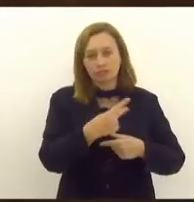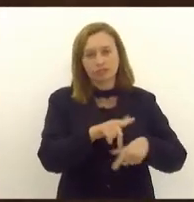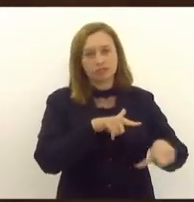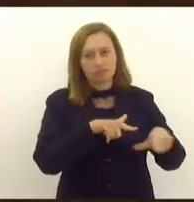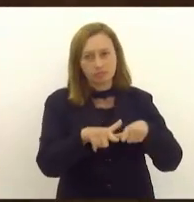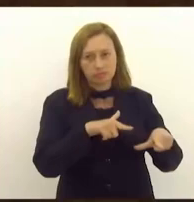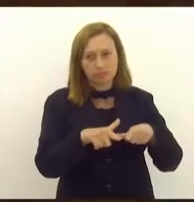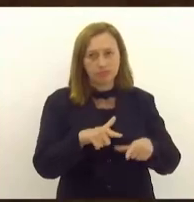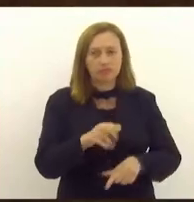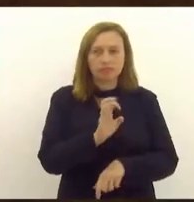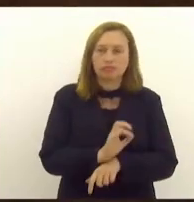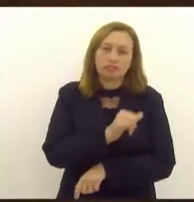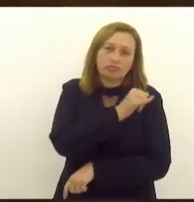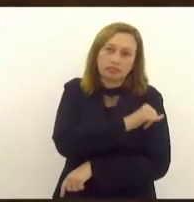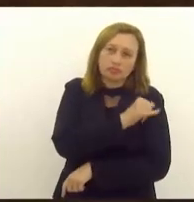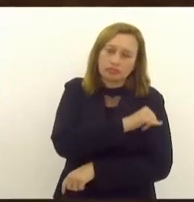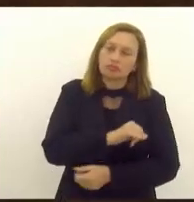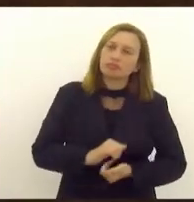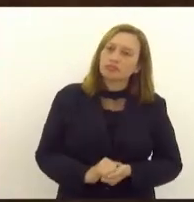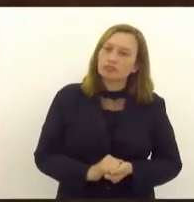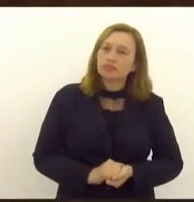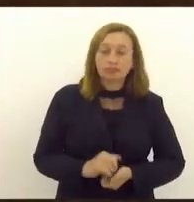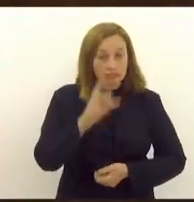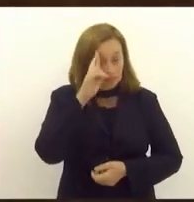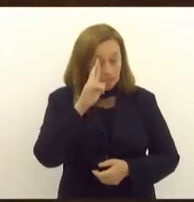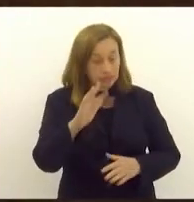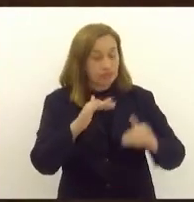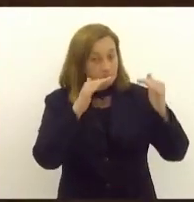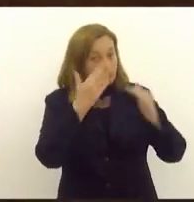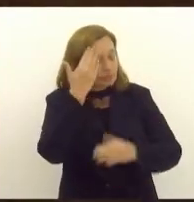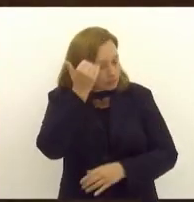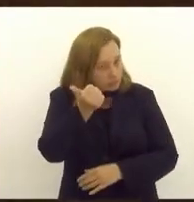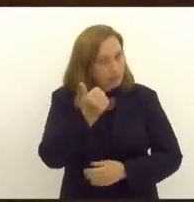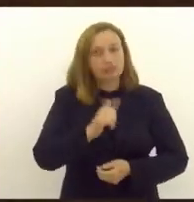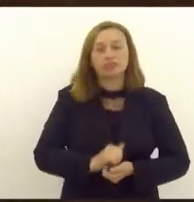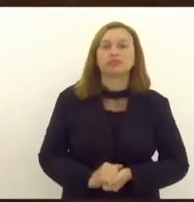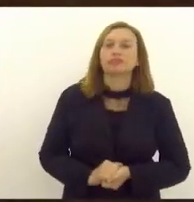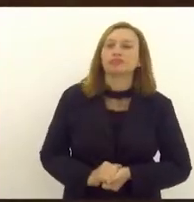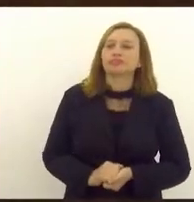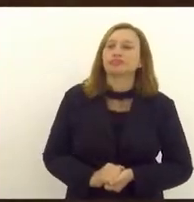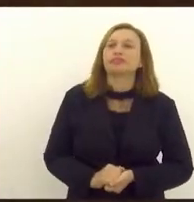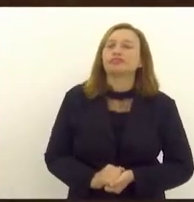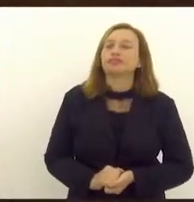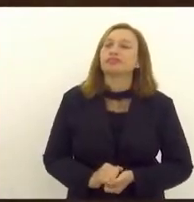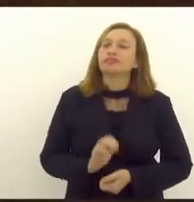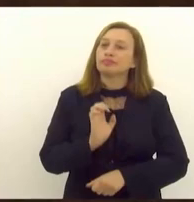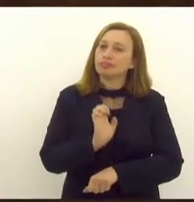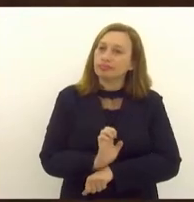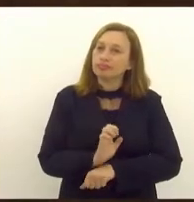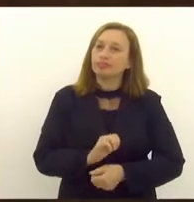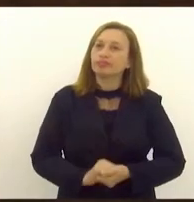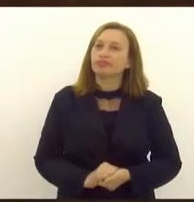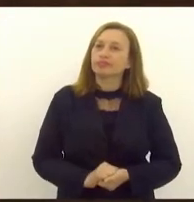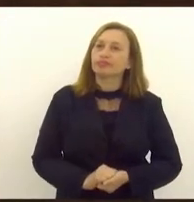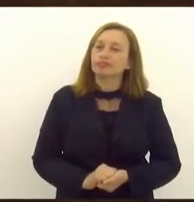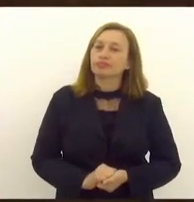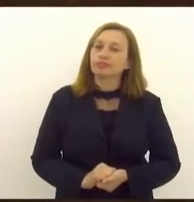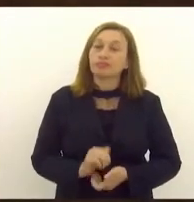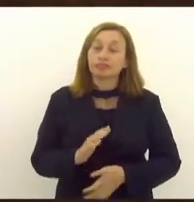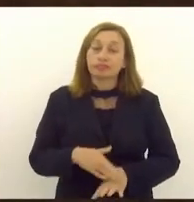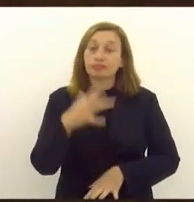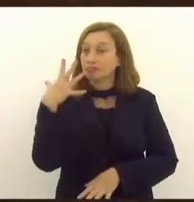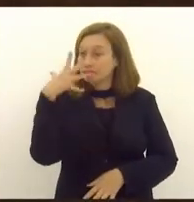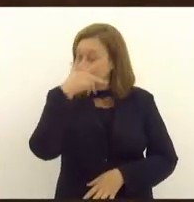e o estado do Rio de Janeiro como vossa excelência sabe é um é um estado que é um dos mais